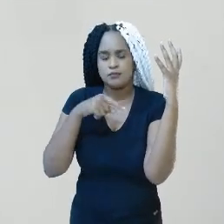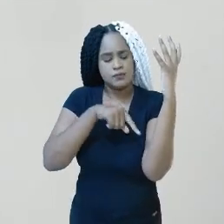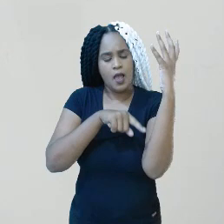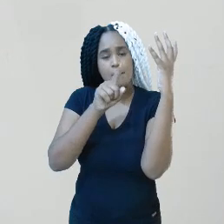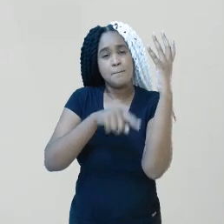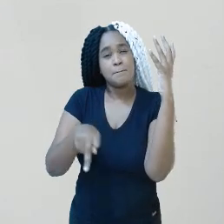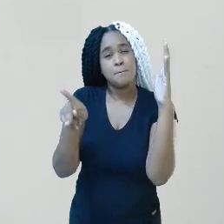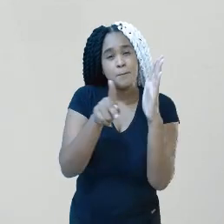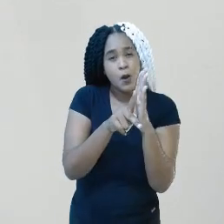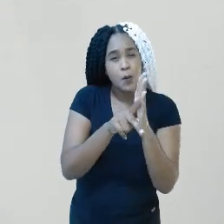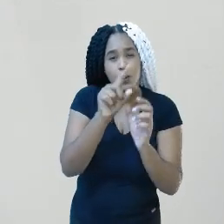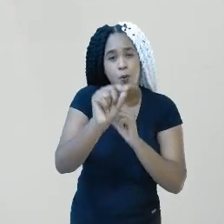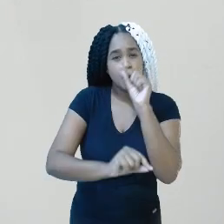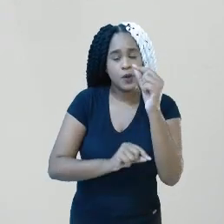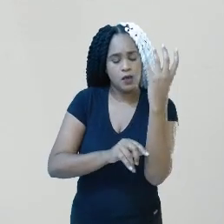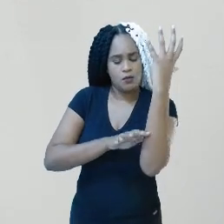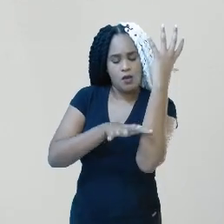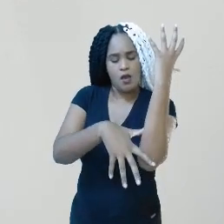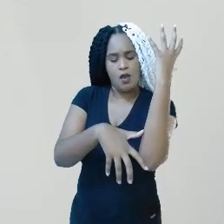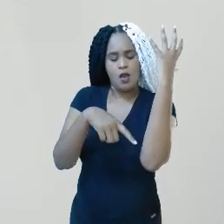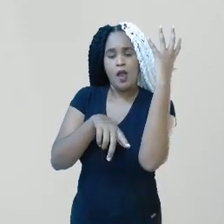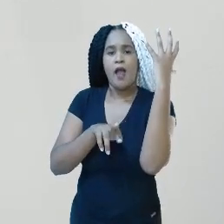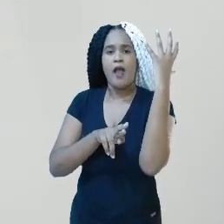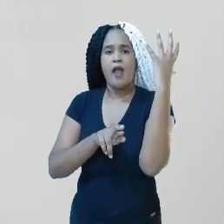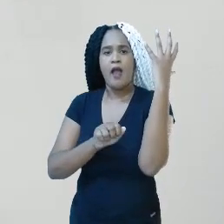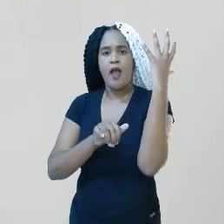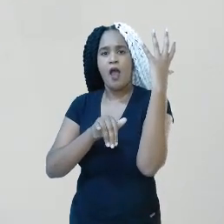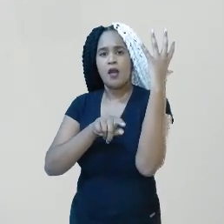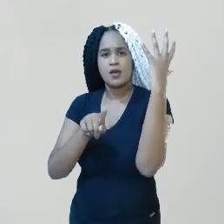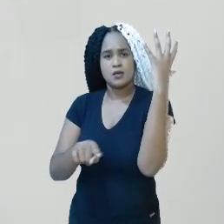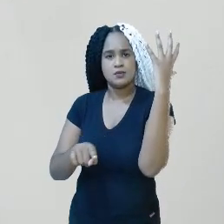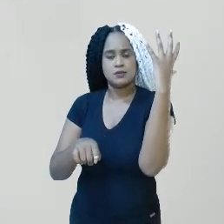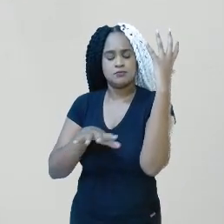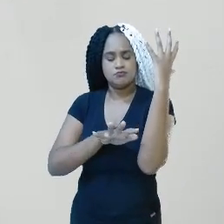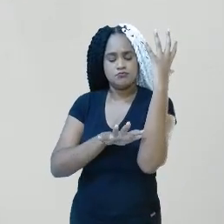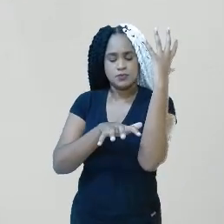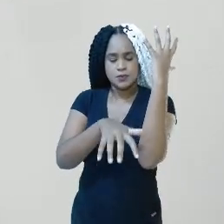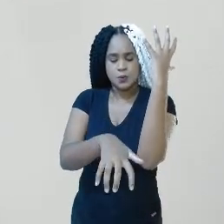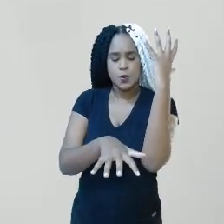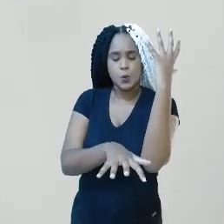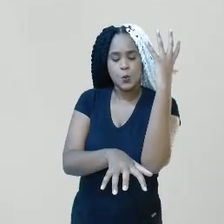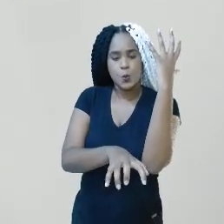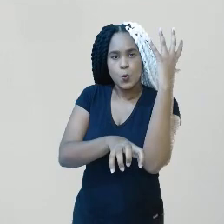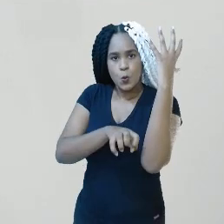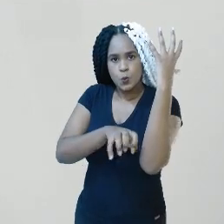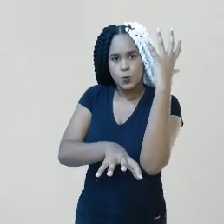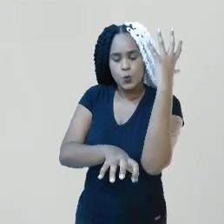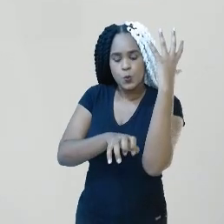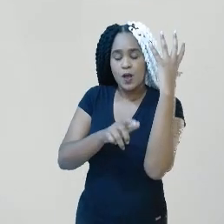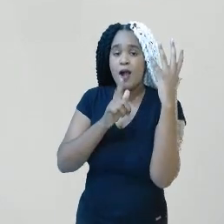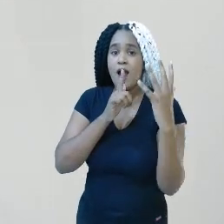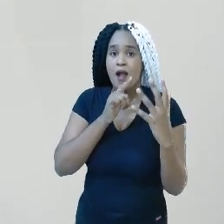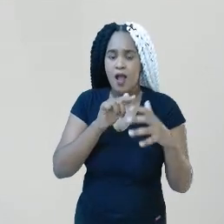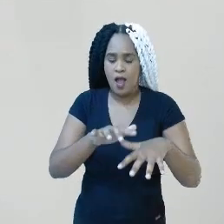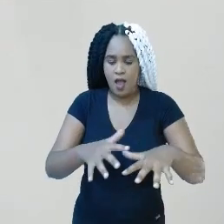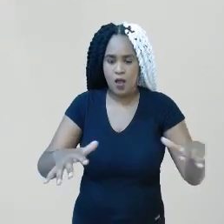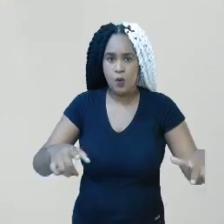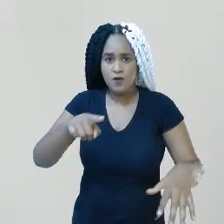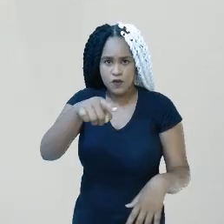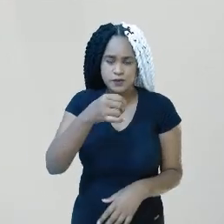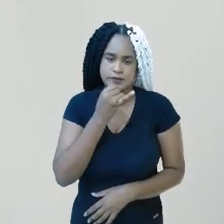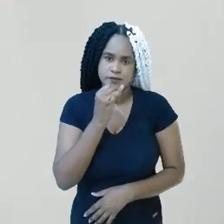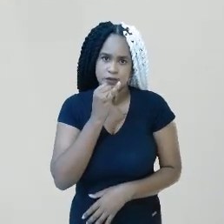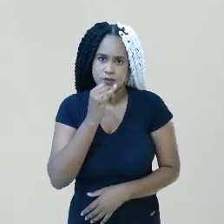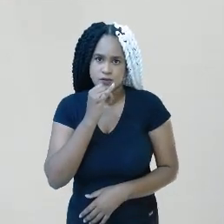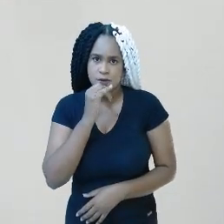minerais, certo? Todo solo ele tem sais minerais, mais ou menos. Então, a água, aquela água que você joga lá na